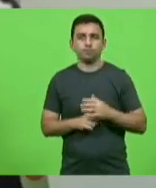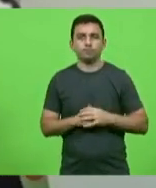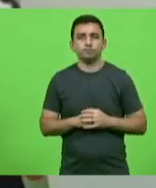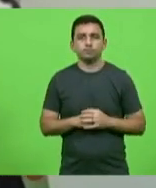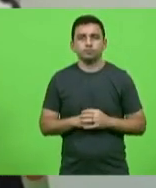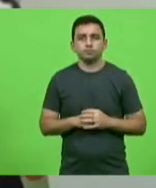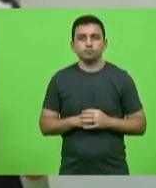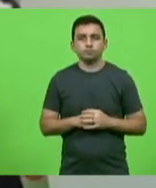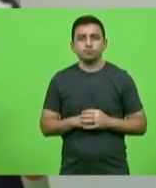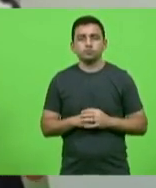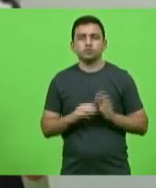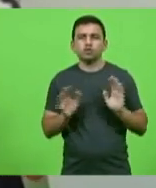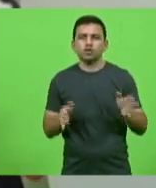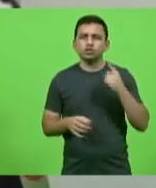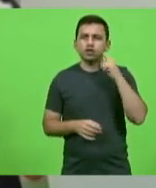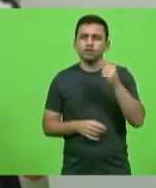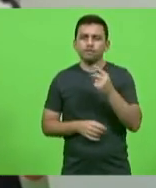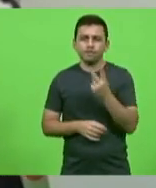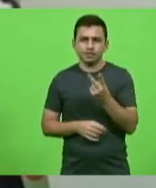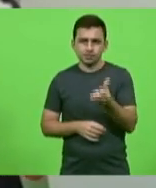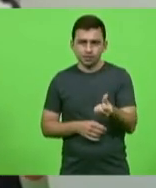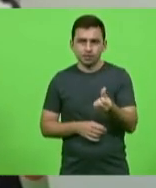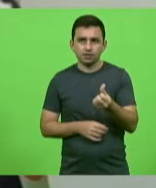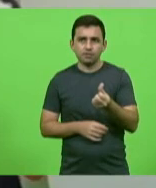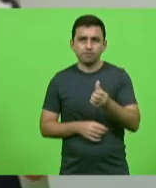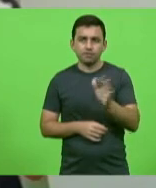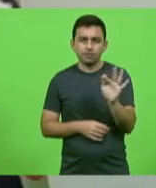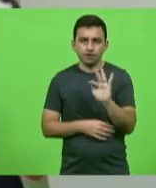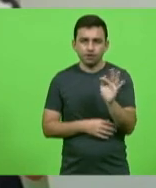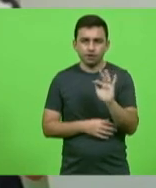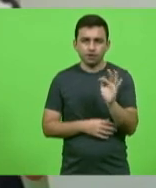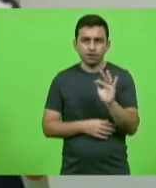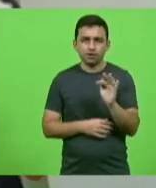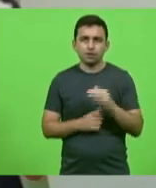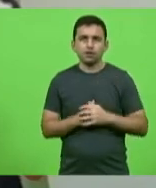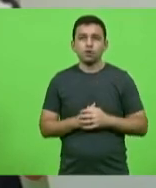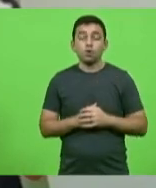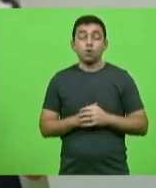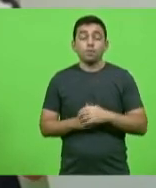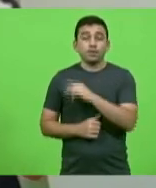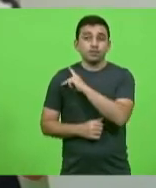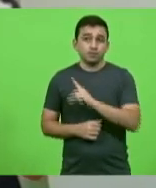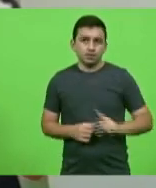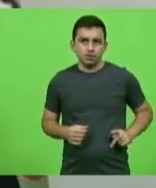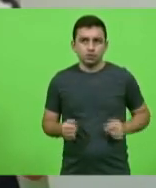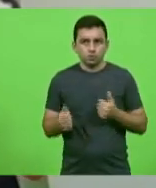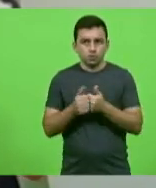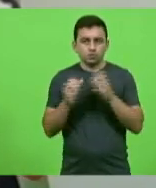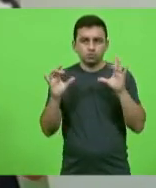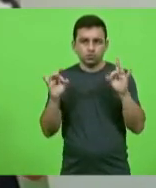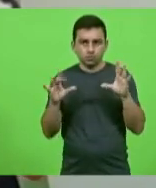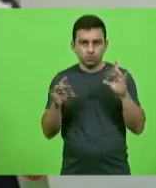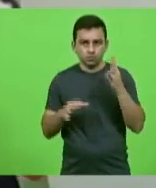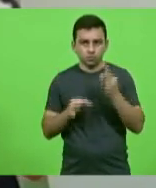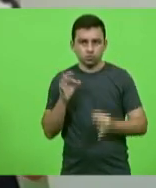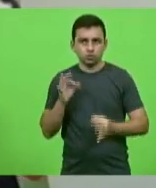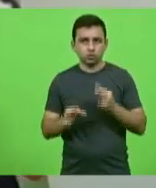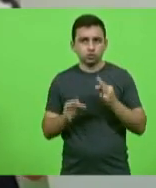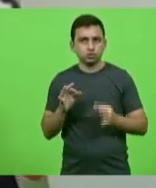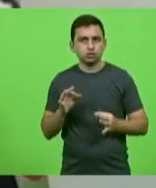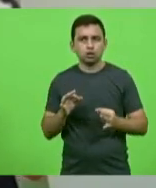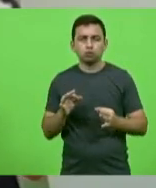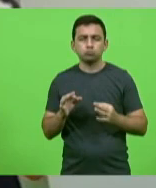autos já em 26 de fevereiro do presente ano o presidente do Tribunal especial de Justiça proferiu